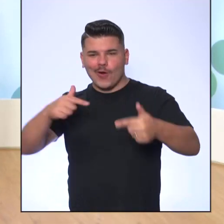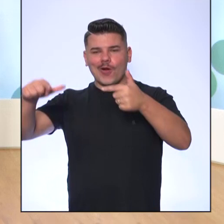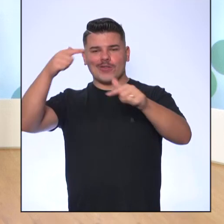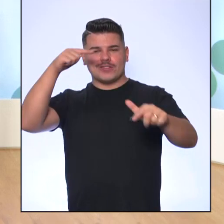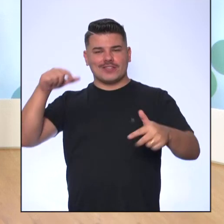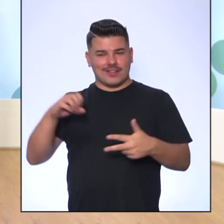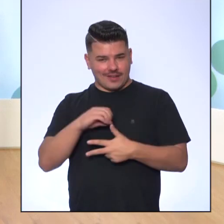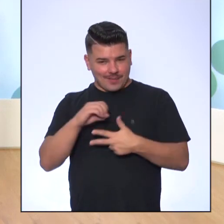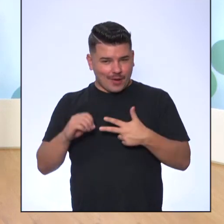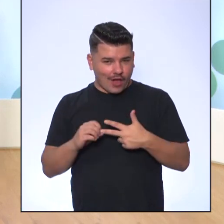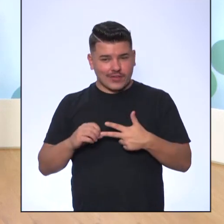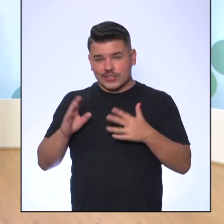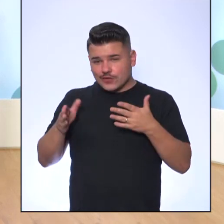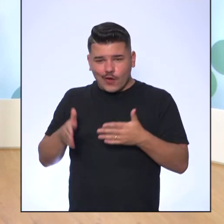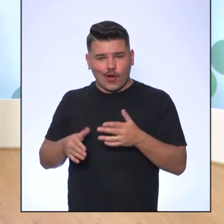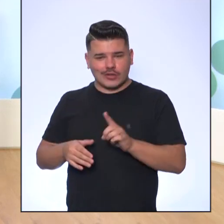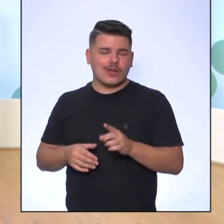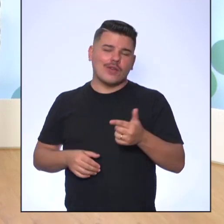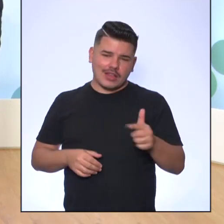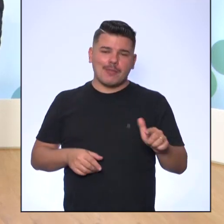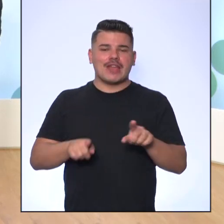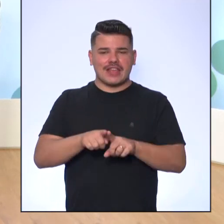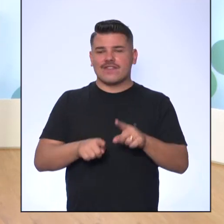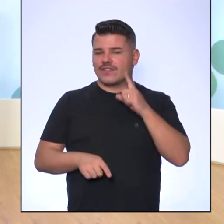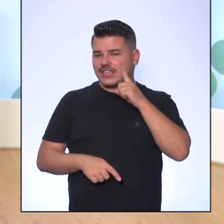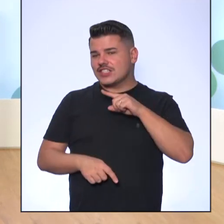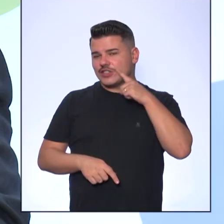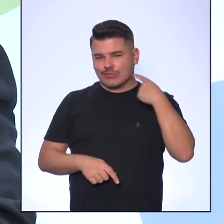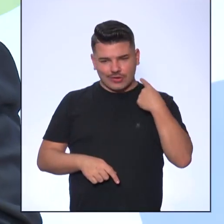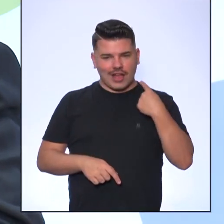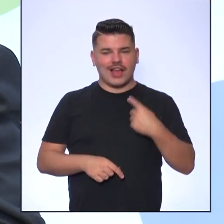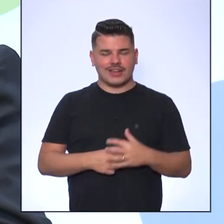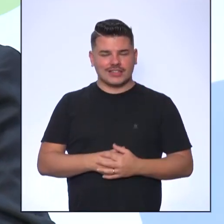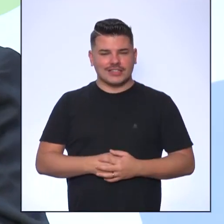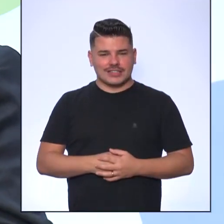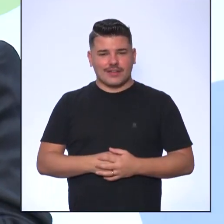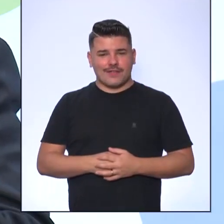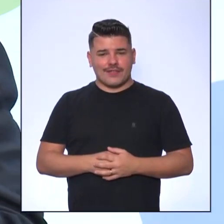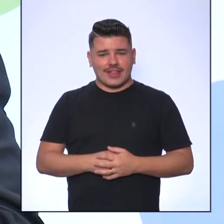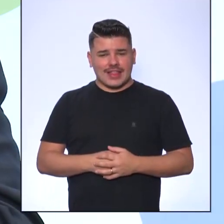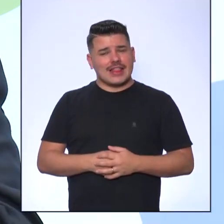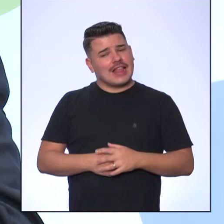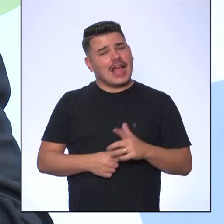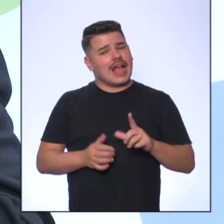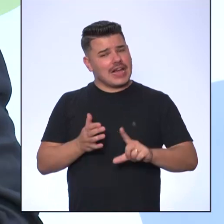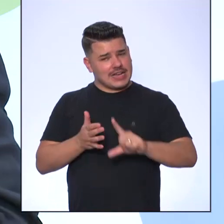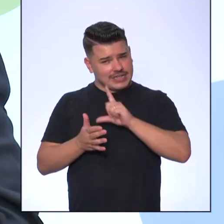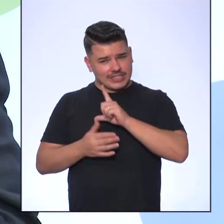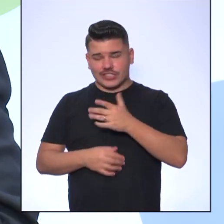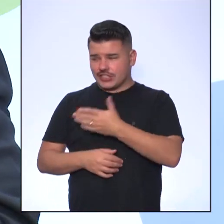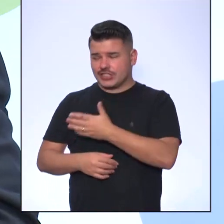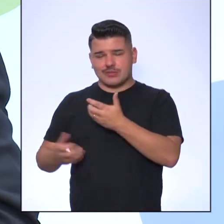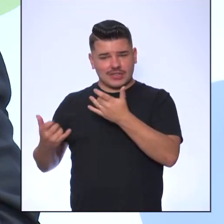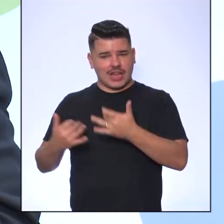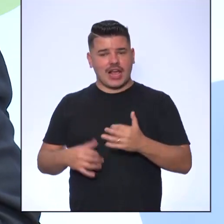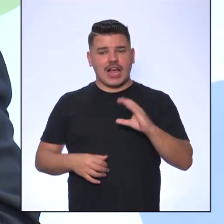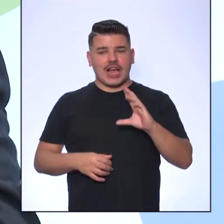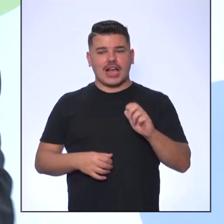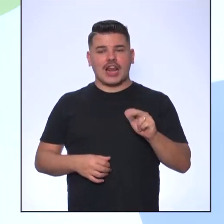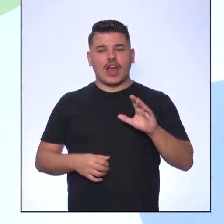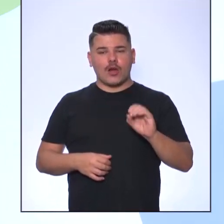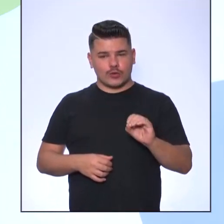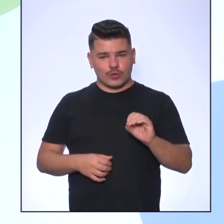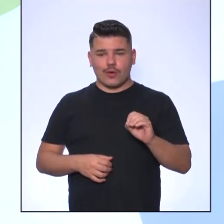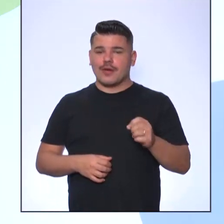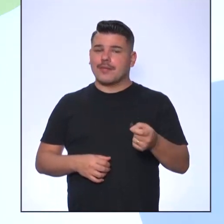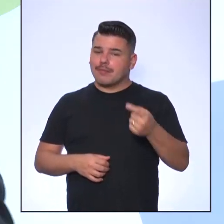Enem que precisa ser explicado. Eu só queria, antes de passar aqui para o Cláudio, ir pensando, e